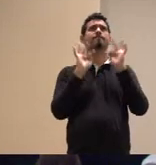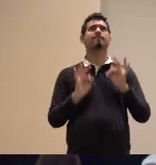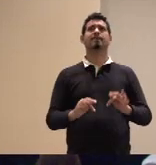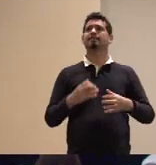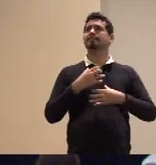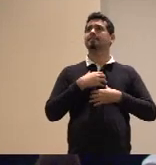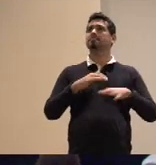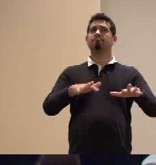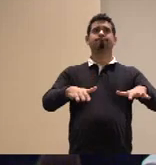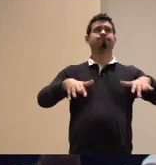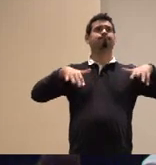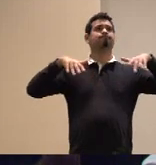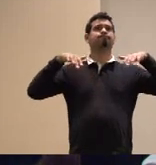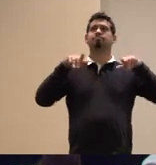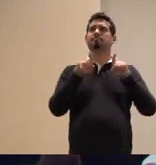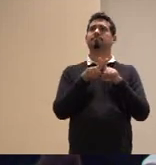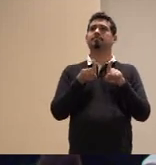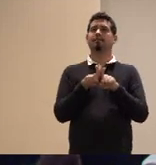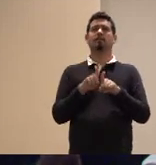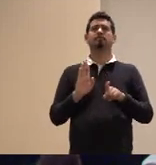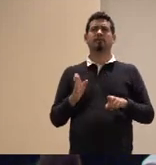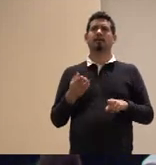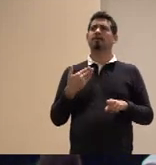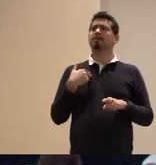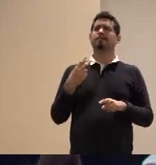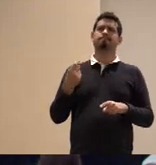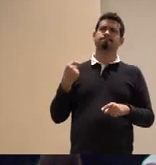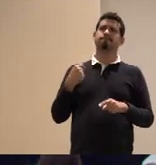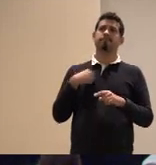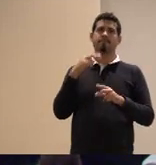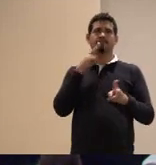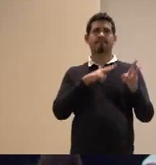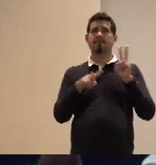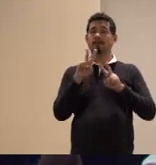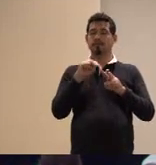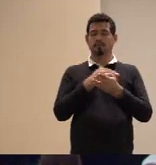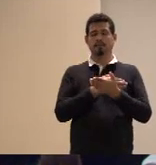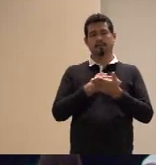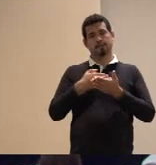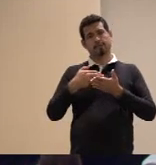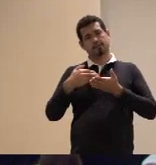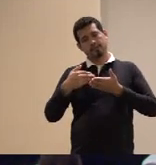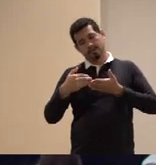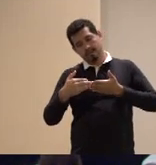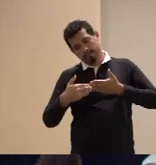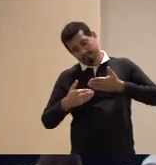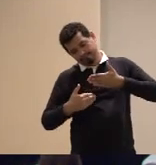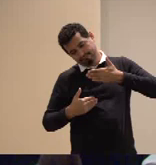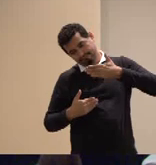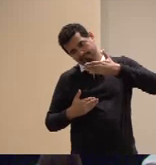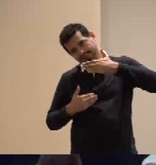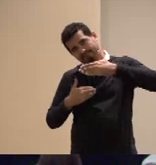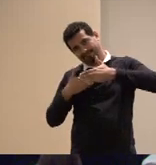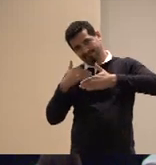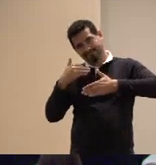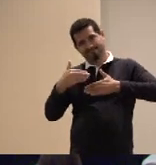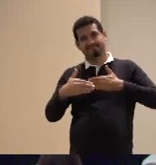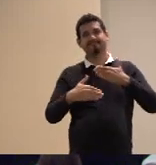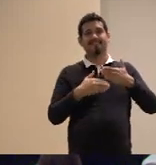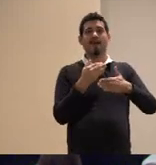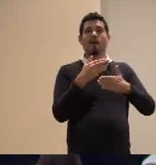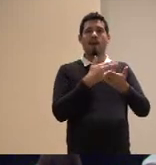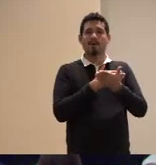auditório cheio hoje, sementinhas, que há muitos anos, né, nós começamos a plantar e que estão aí